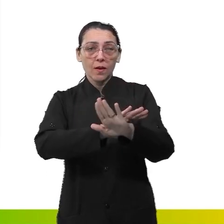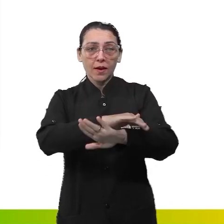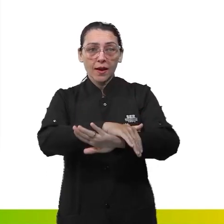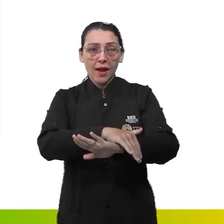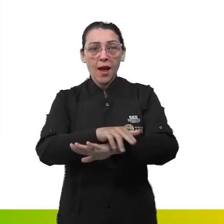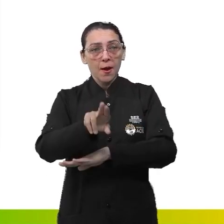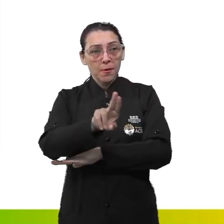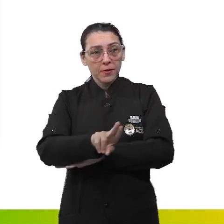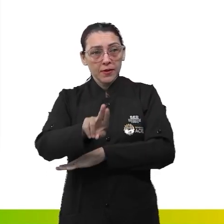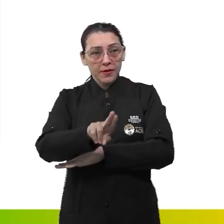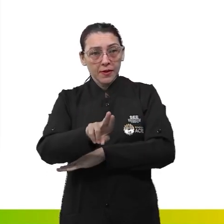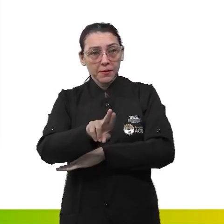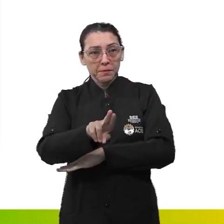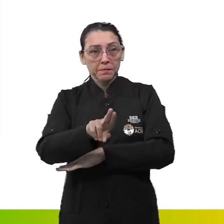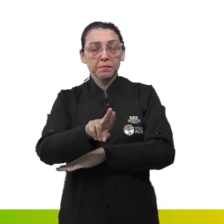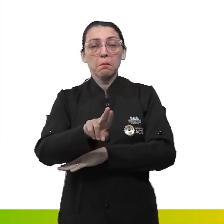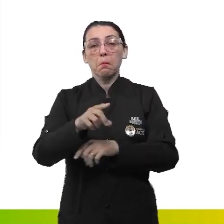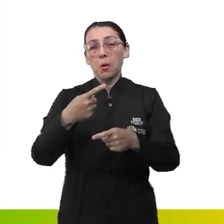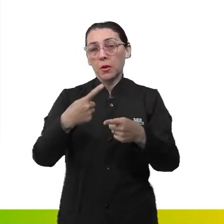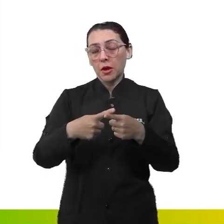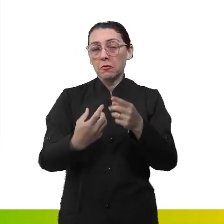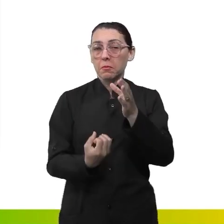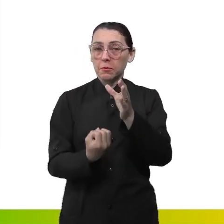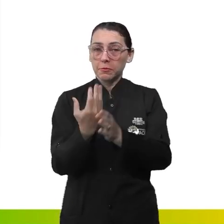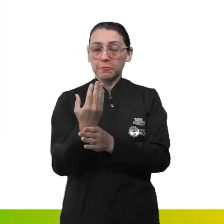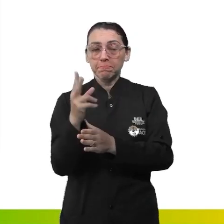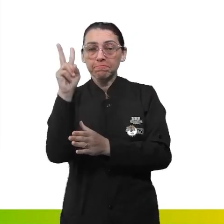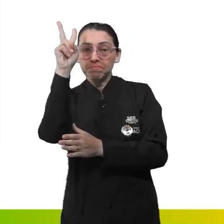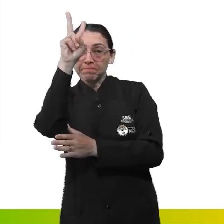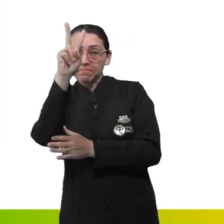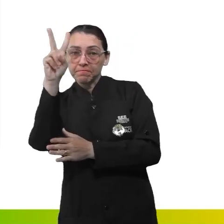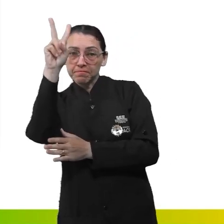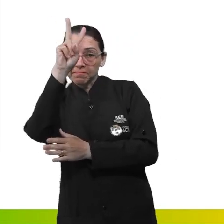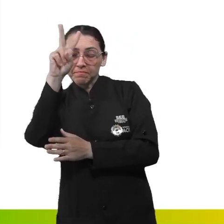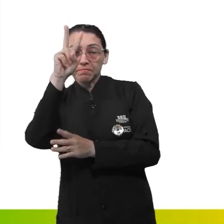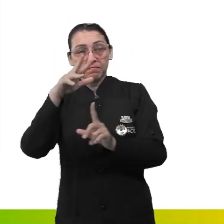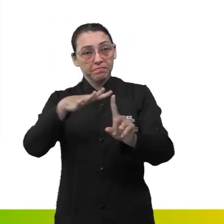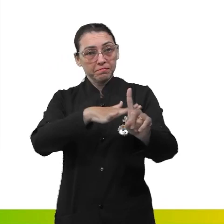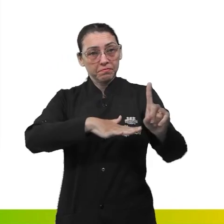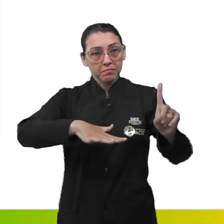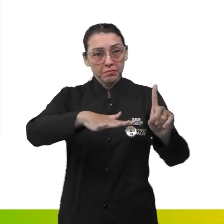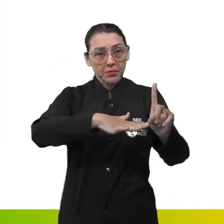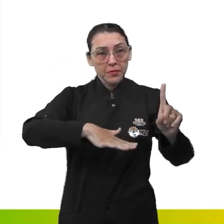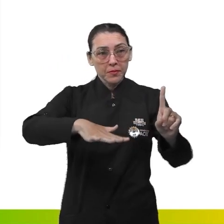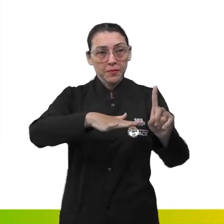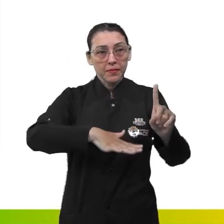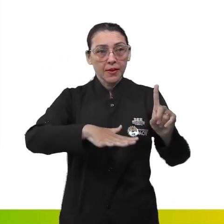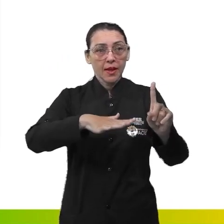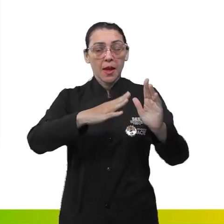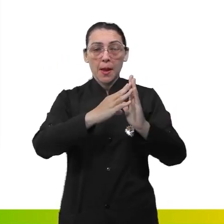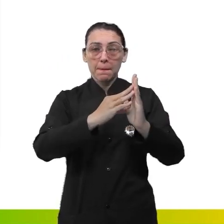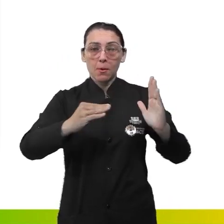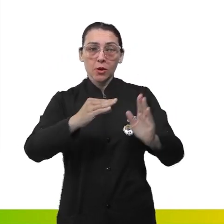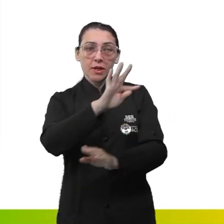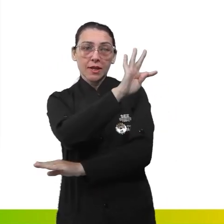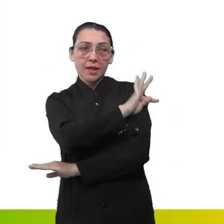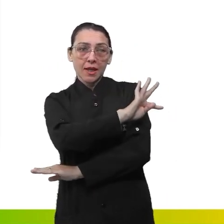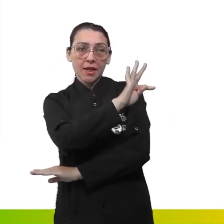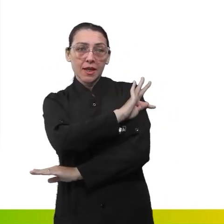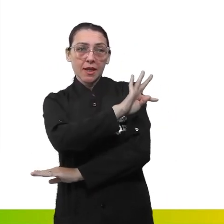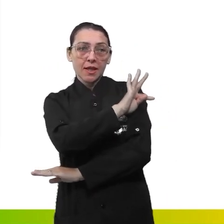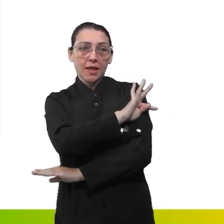tocar, usar, porque foi produzida historicamente pelas sociedades e reflete